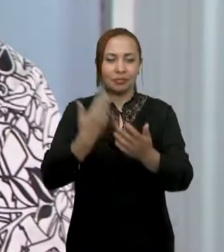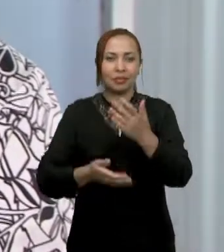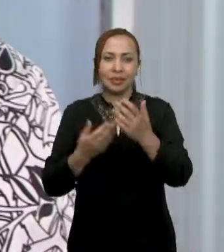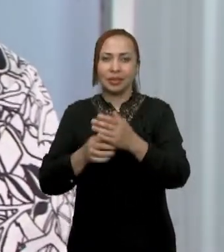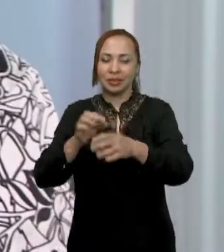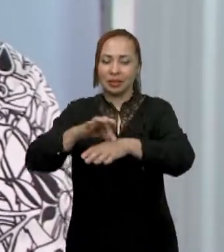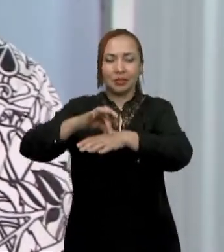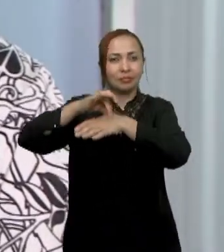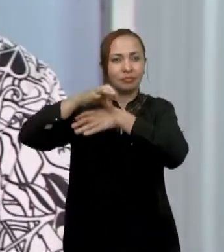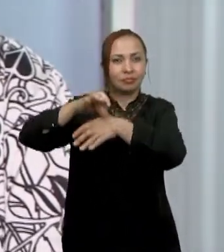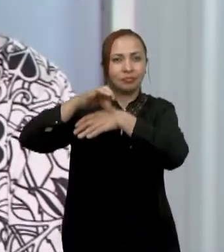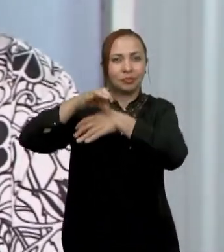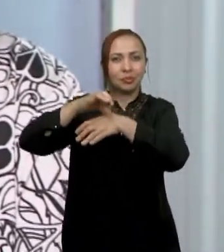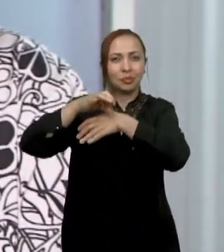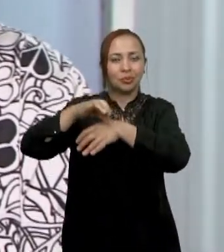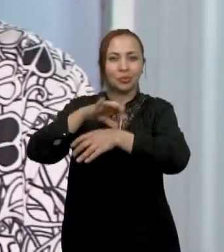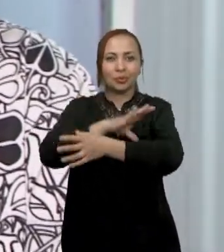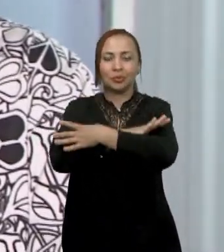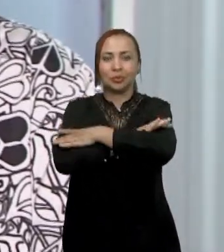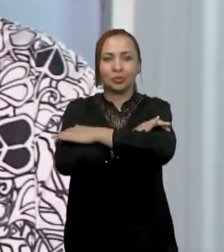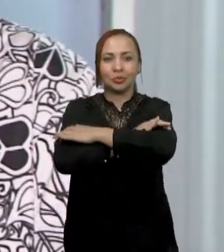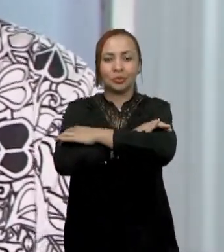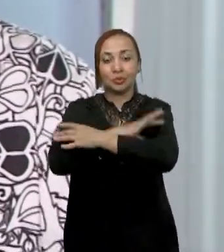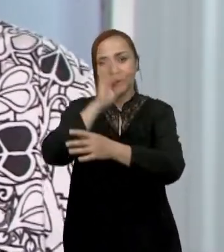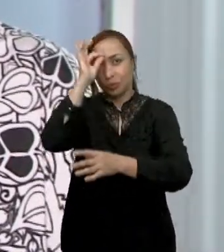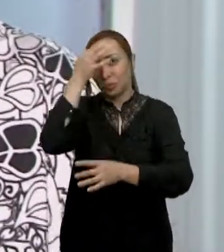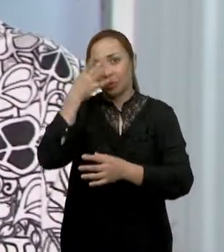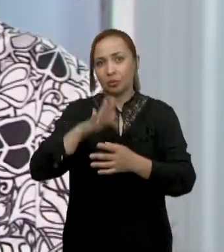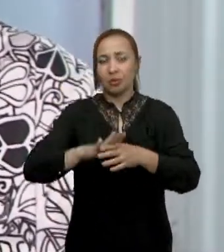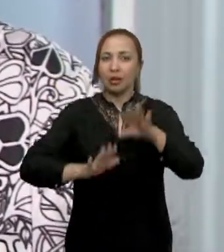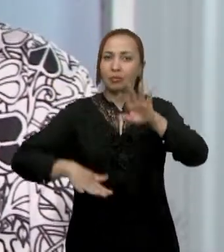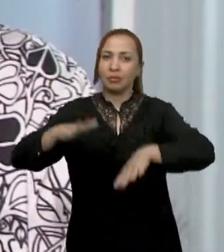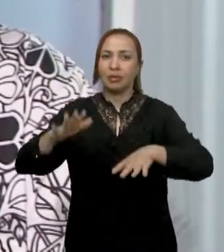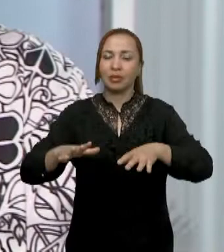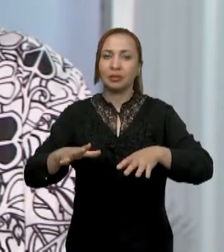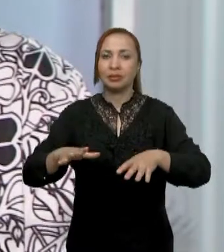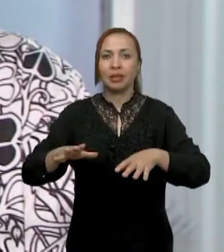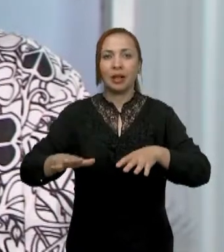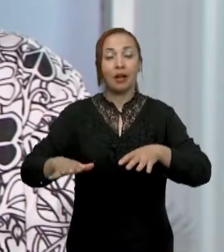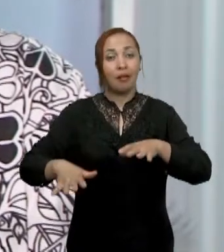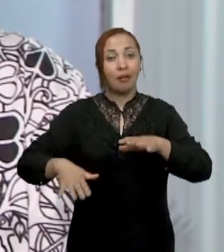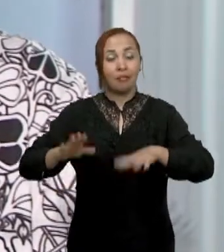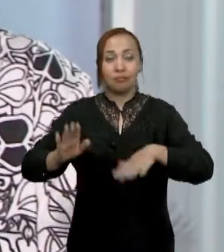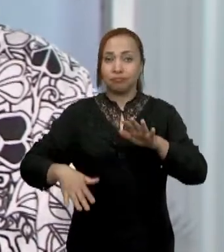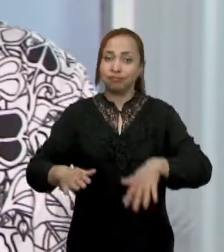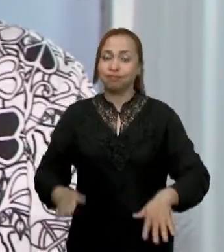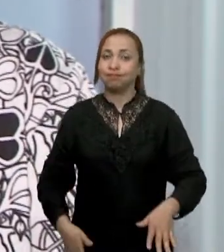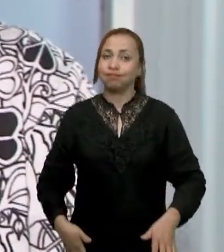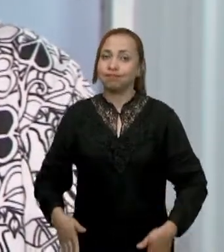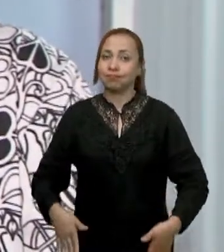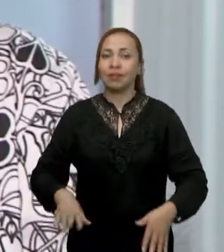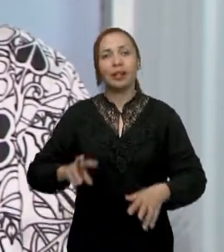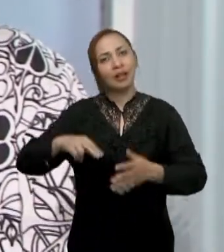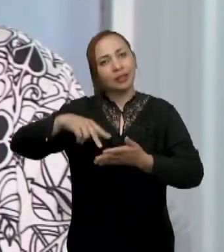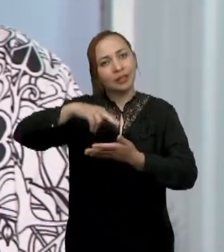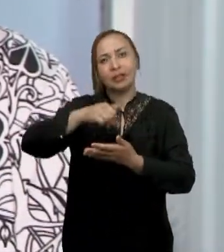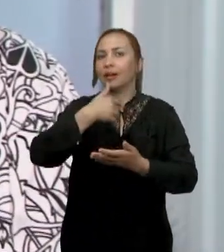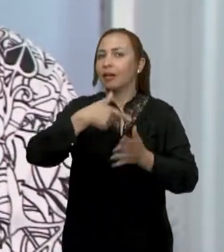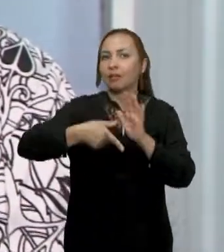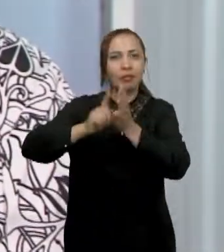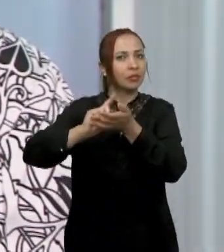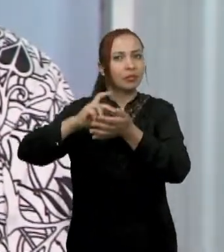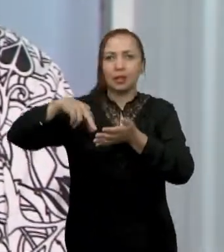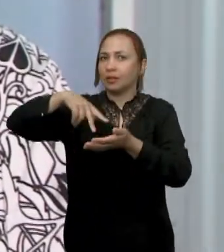massa muscular, acho que é como que fala. É só isso. Agora, eu só os braços, as pernas. Aí já vou ter que andar, que eu não estava